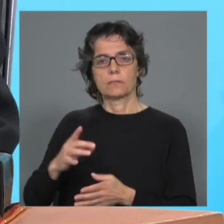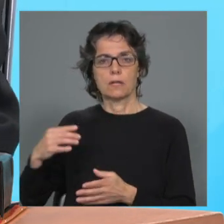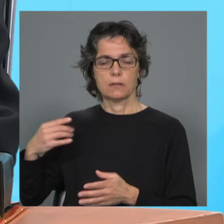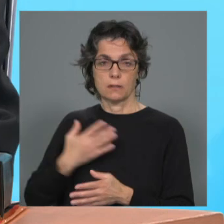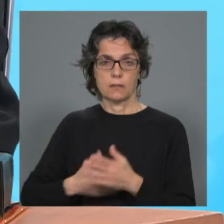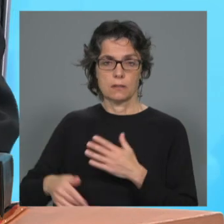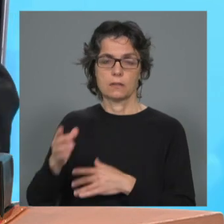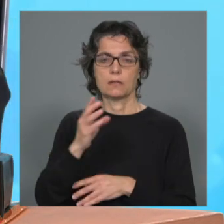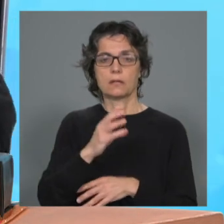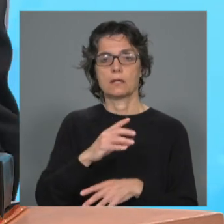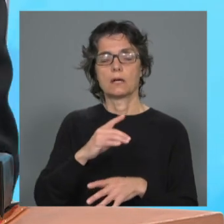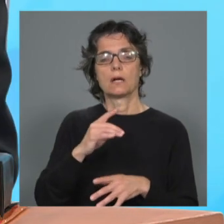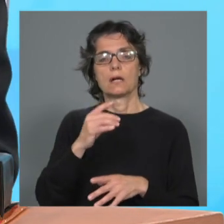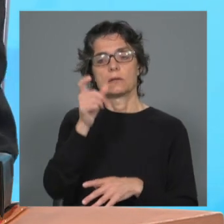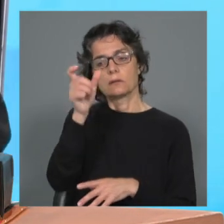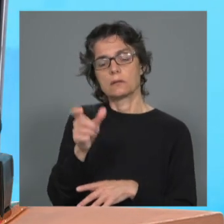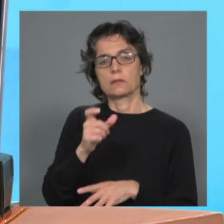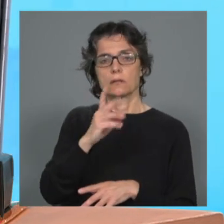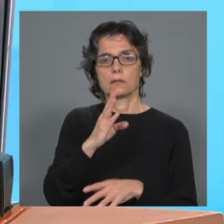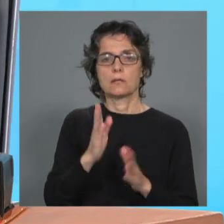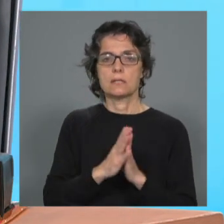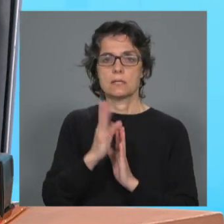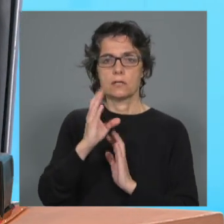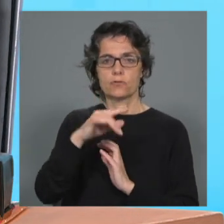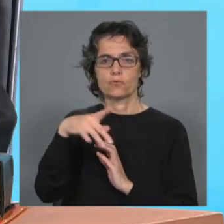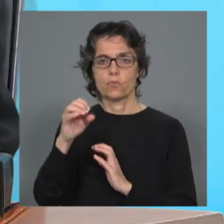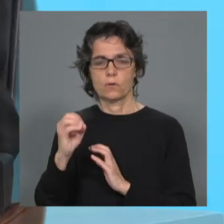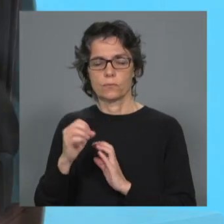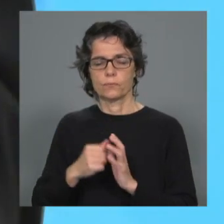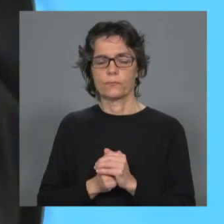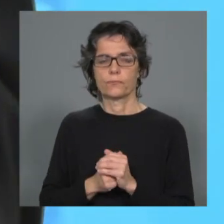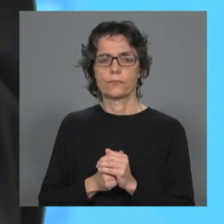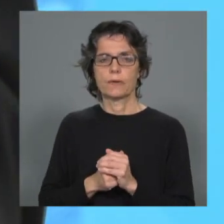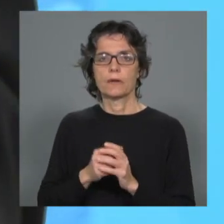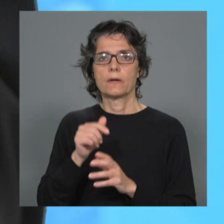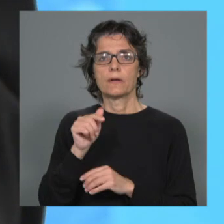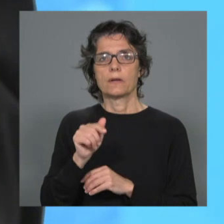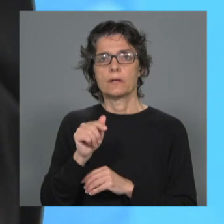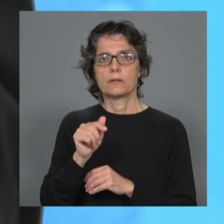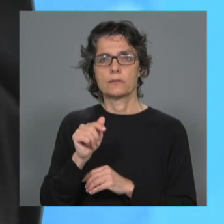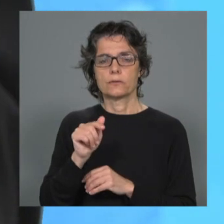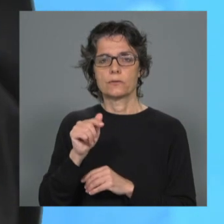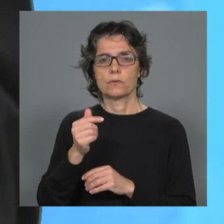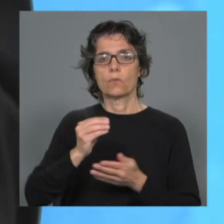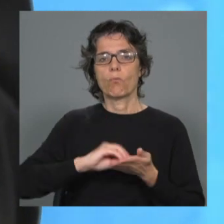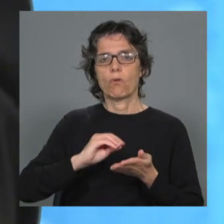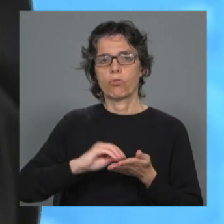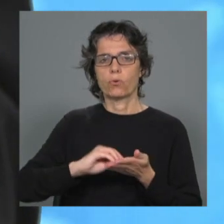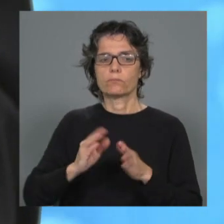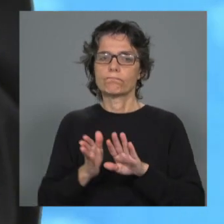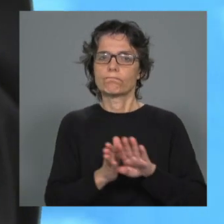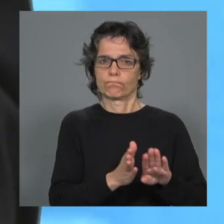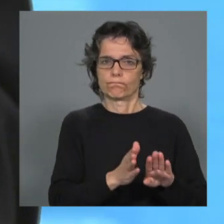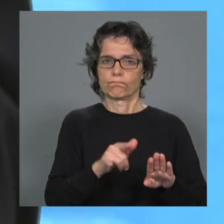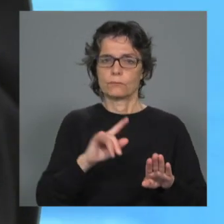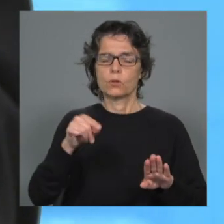João. Independentemente da identificação do autor, que é um outro problema, eu